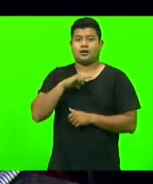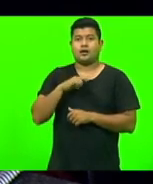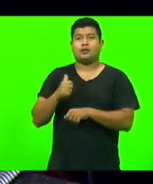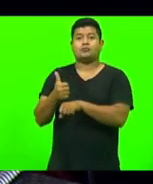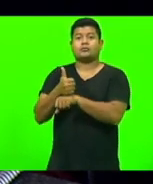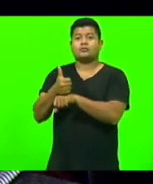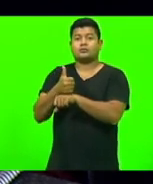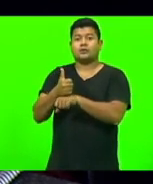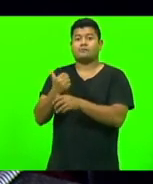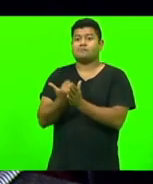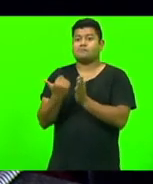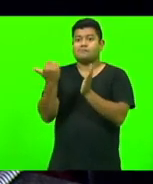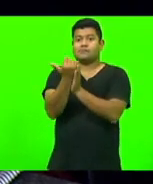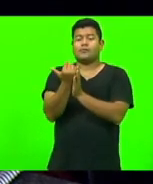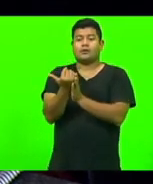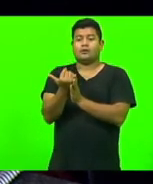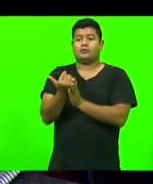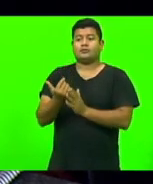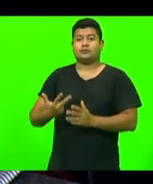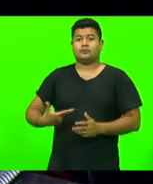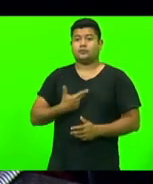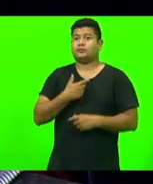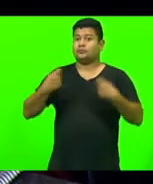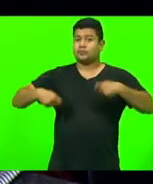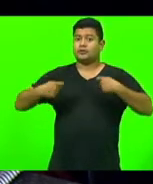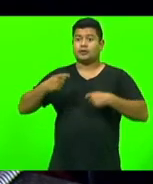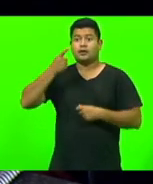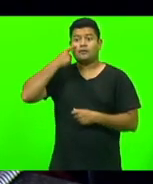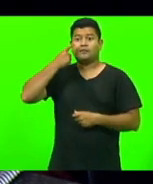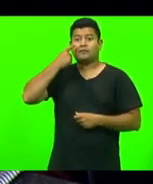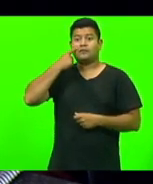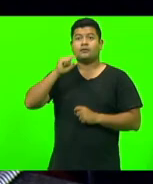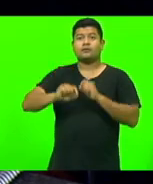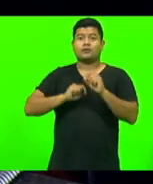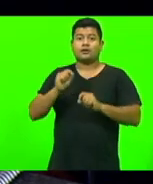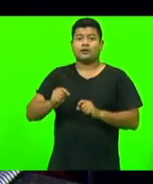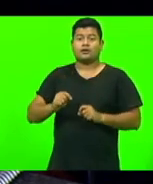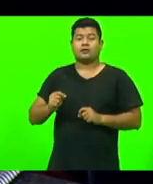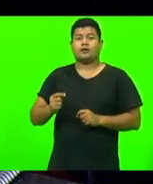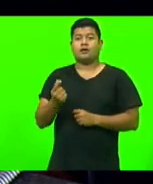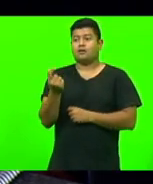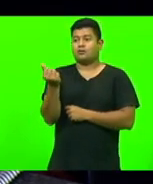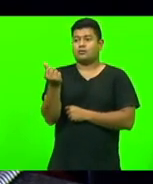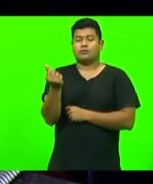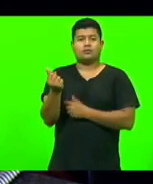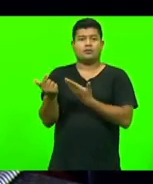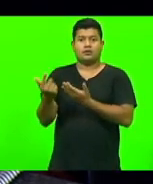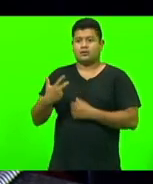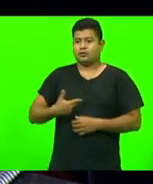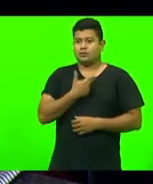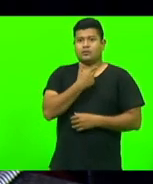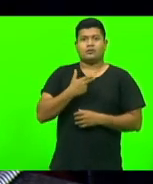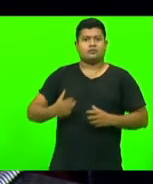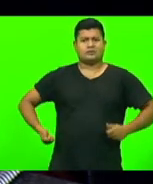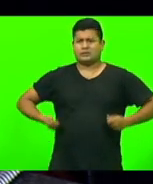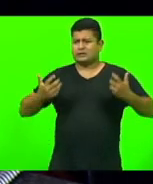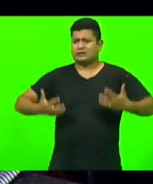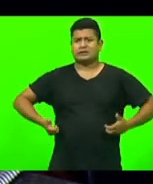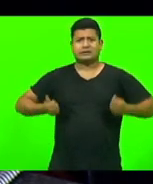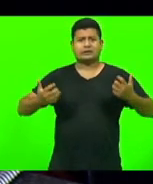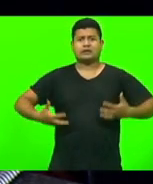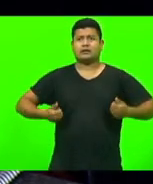dessas cirurgias. Inclusive, é preciso rever o valor. Não dá para uma cirurgia que tem custo, só o